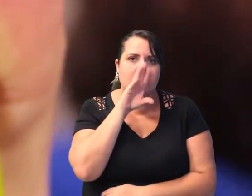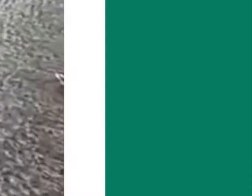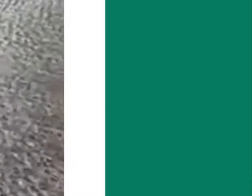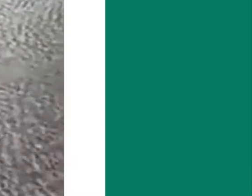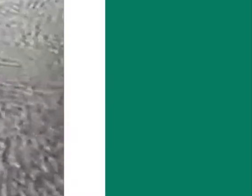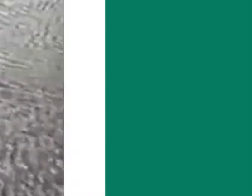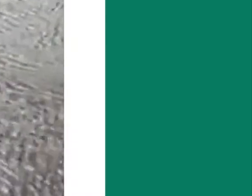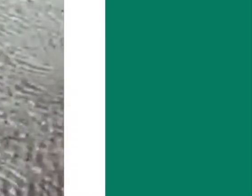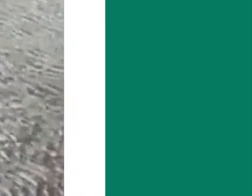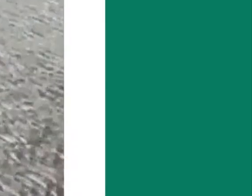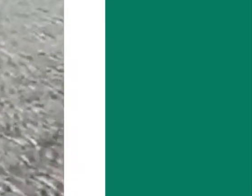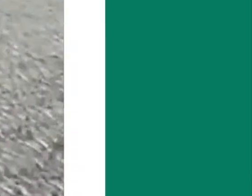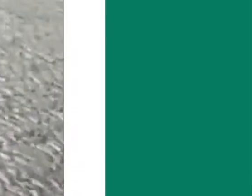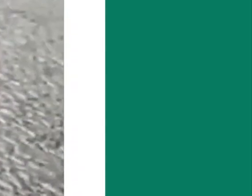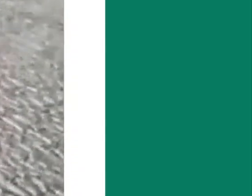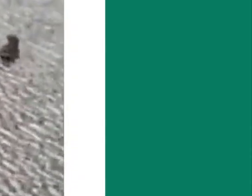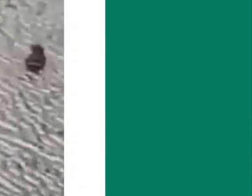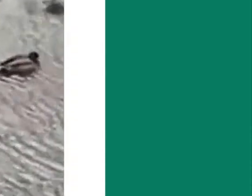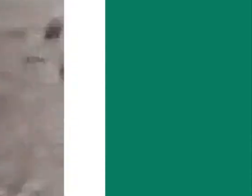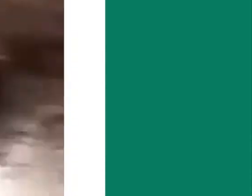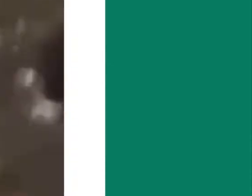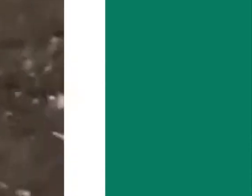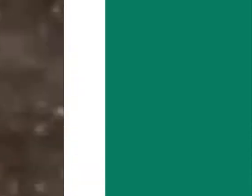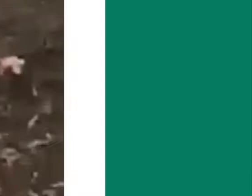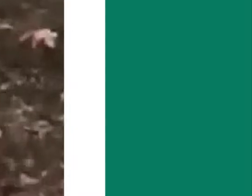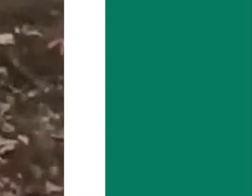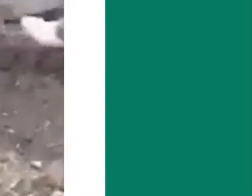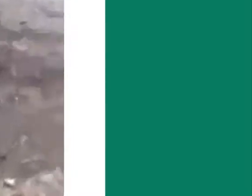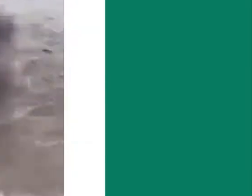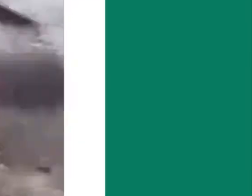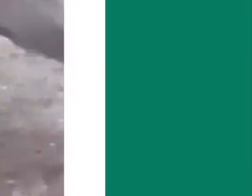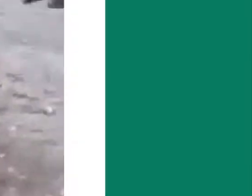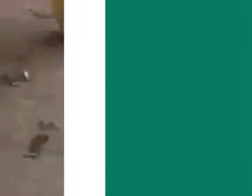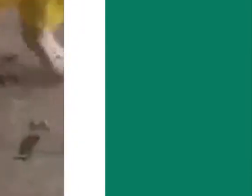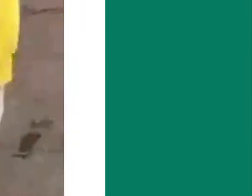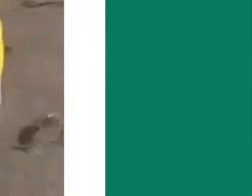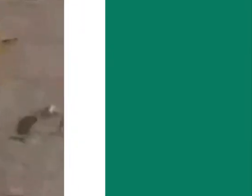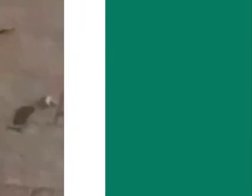então qualquer um